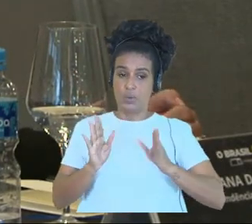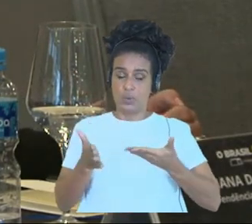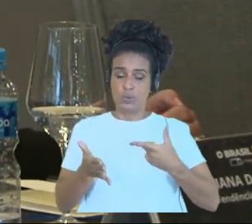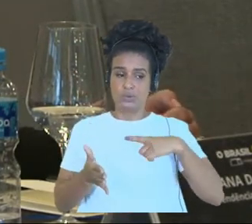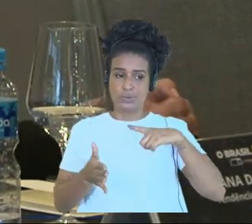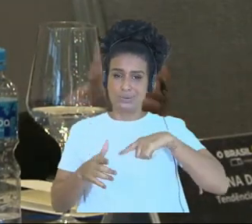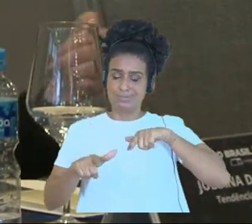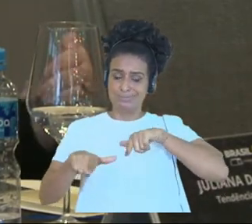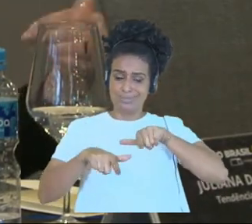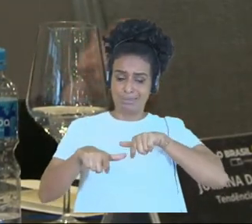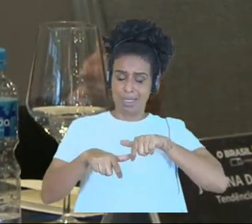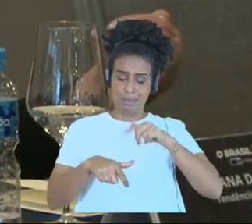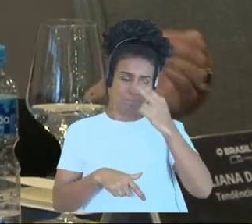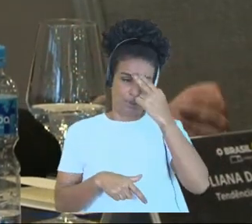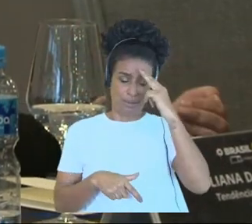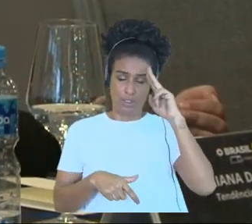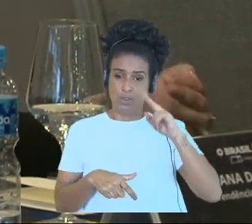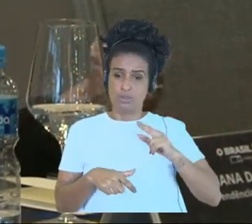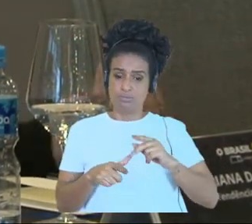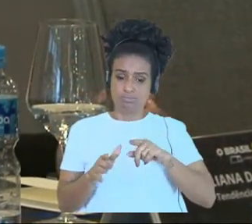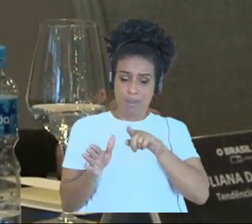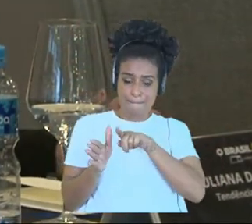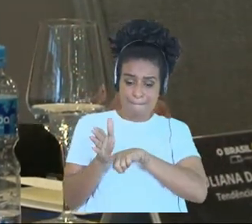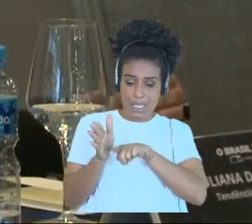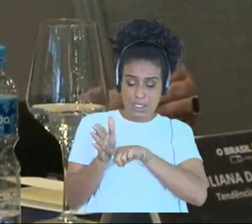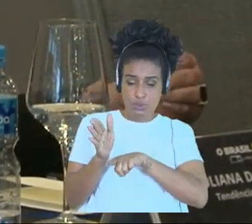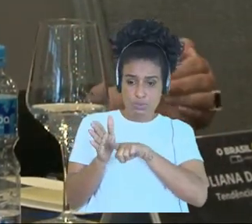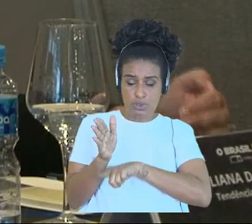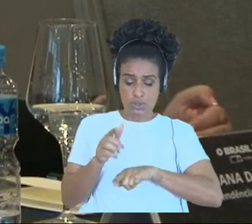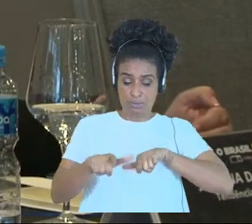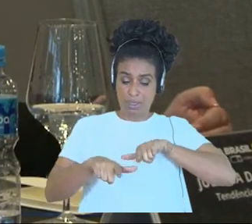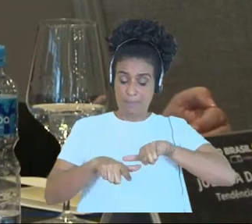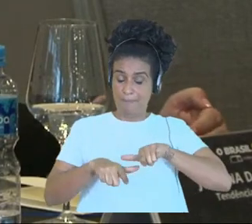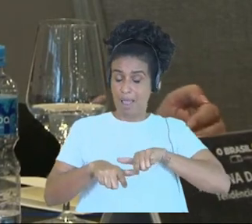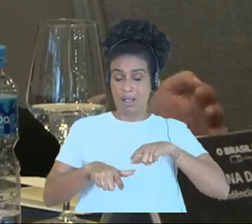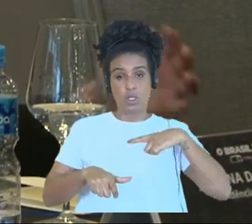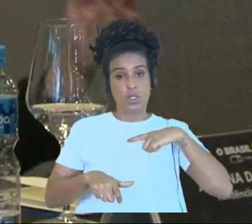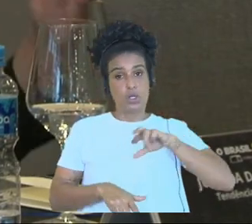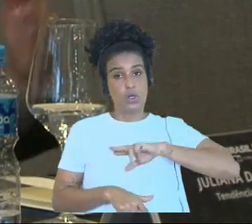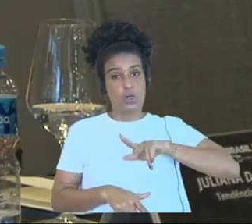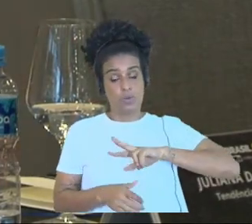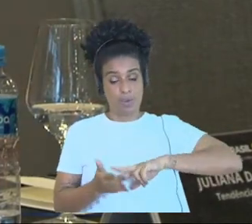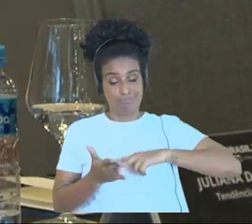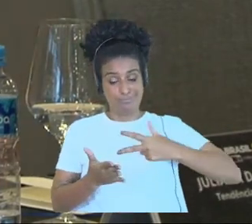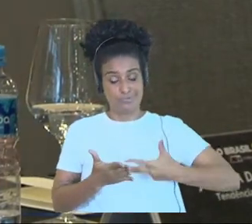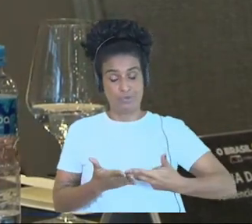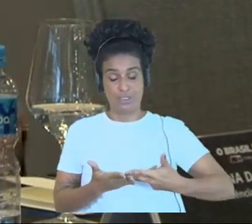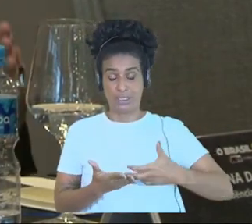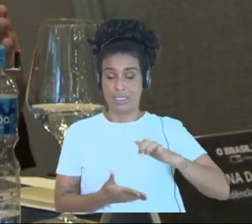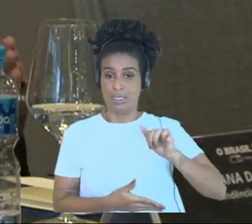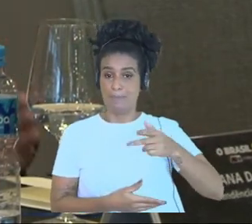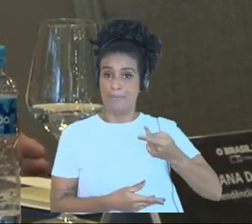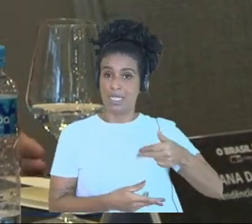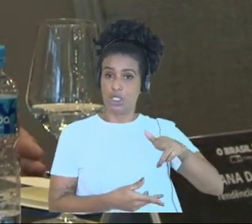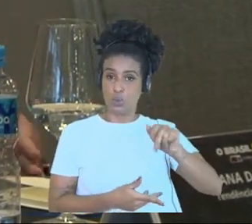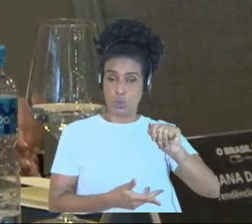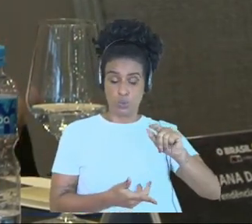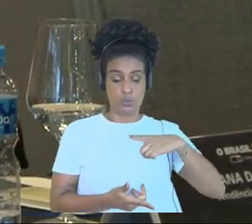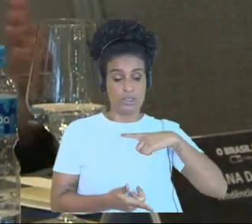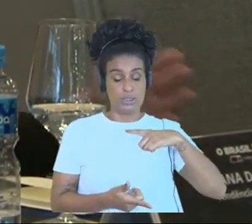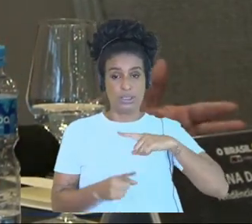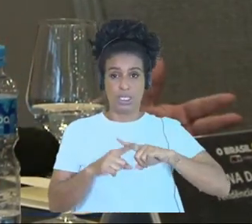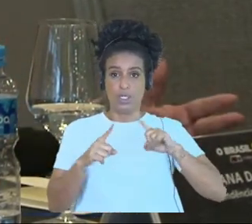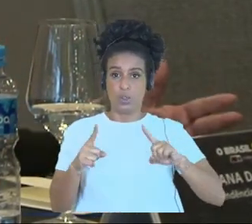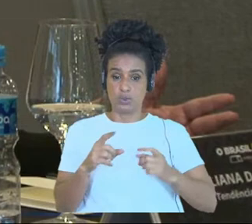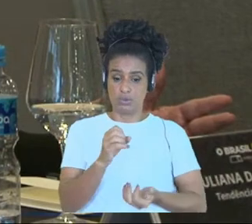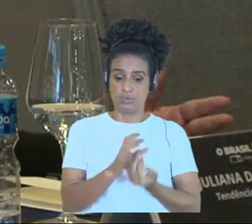de trabalho onde cada vez menos trabalho é sinônimo de emprego. E a gente tem um sistema previdenciário que foi montado e,